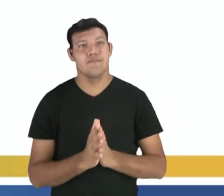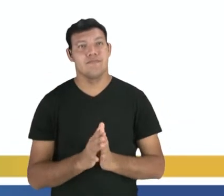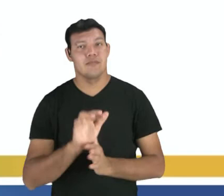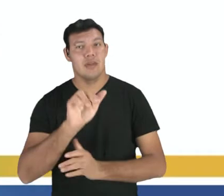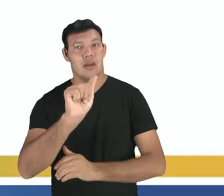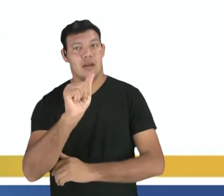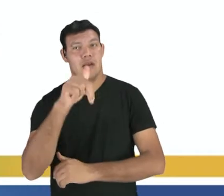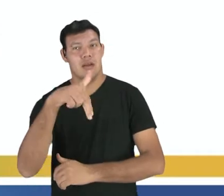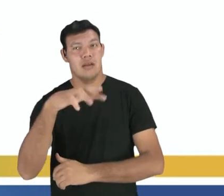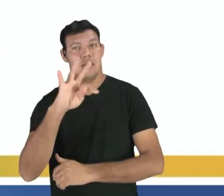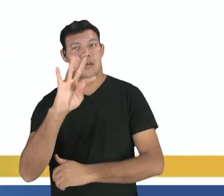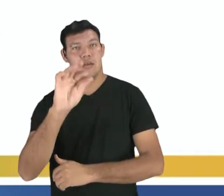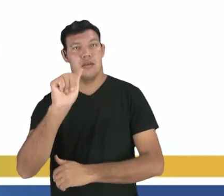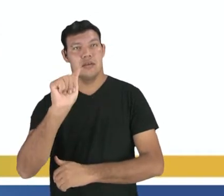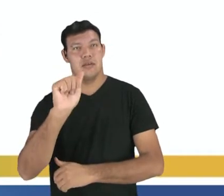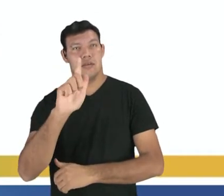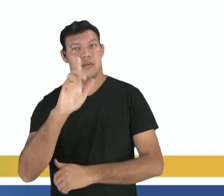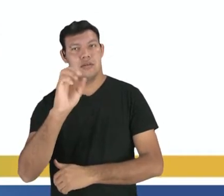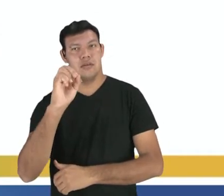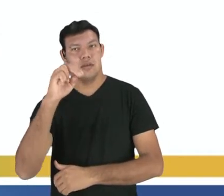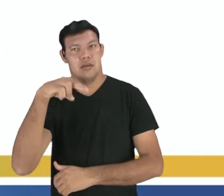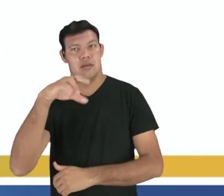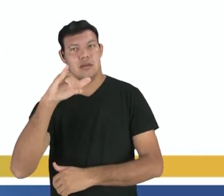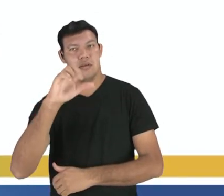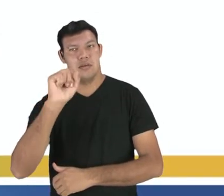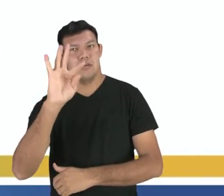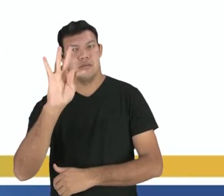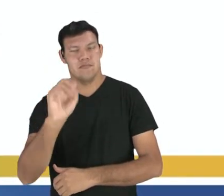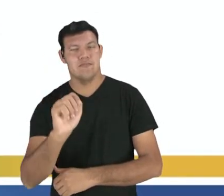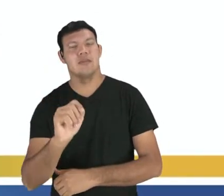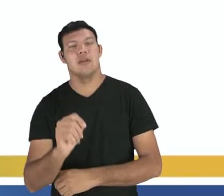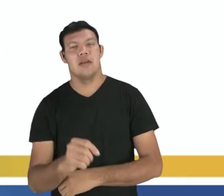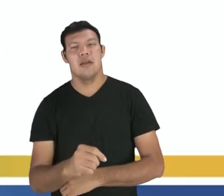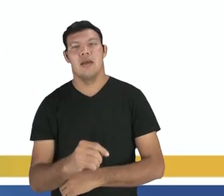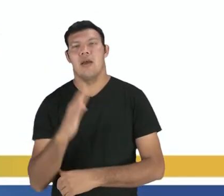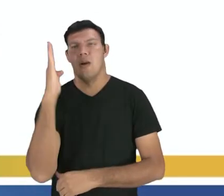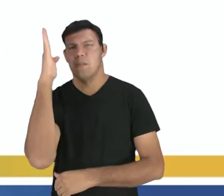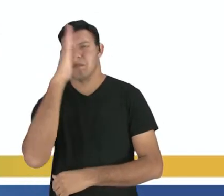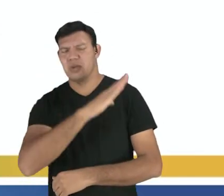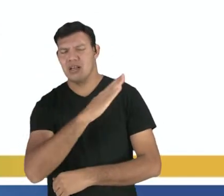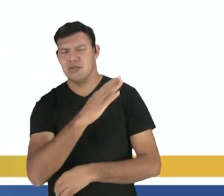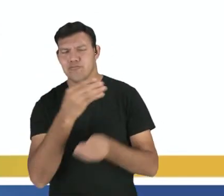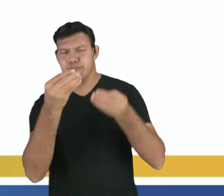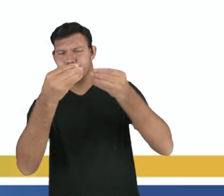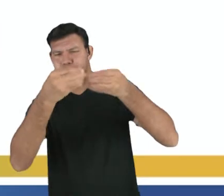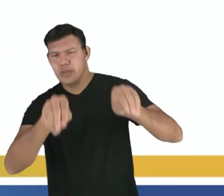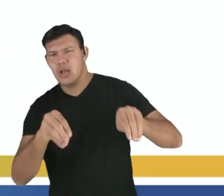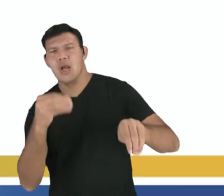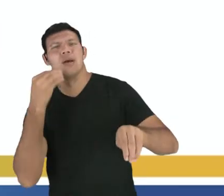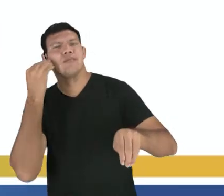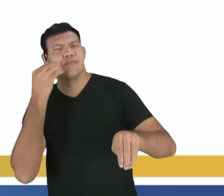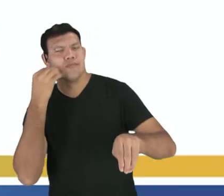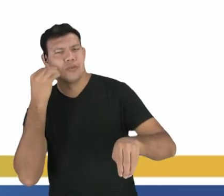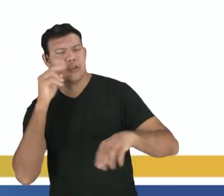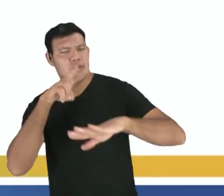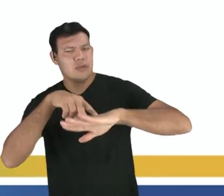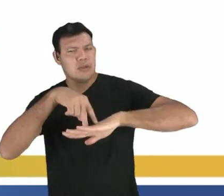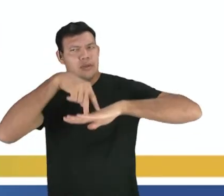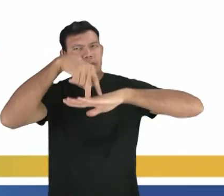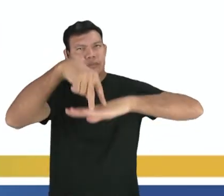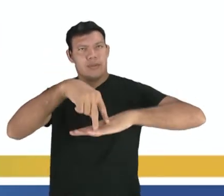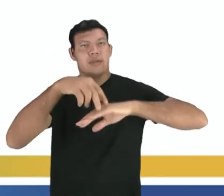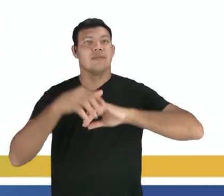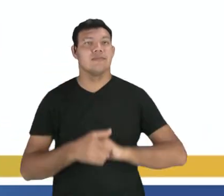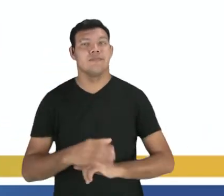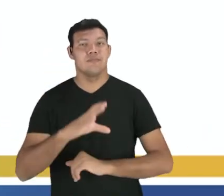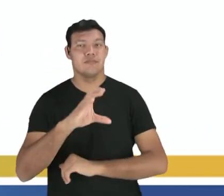o antagonista a gente é o que chamamos de vilão Ele vai tentar prejudicar de alguma maneira o protagonista O